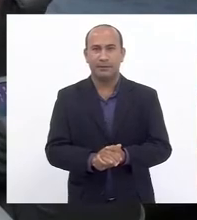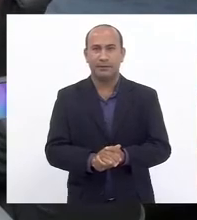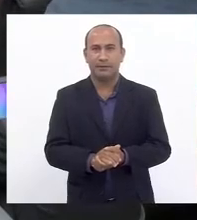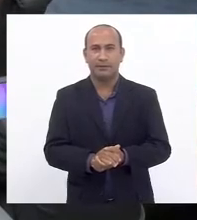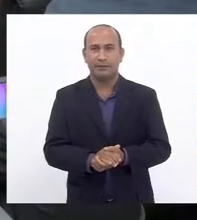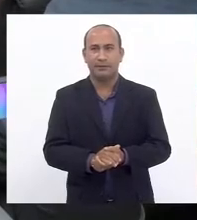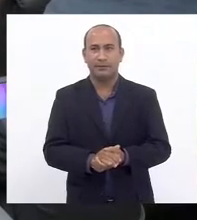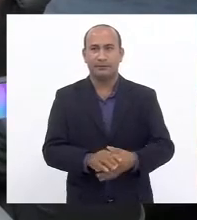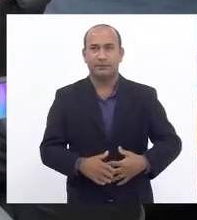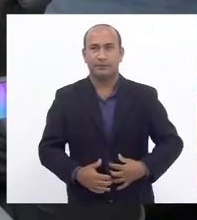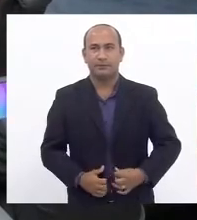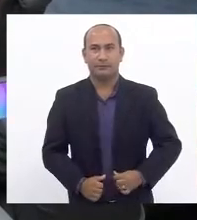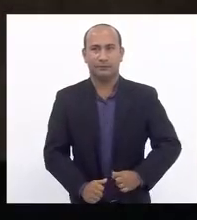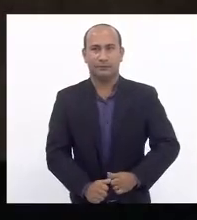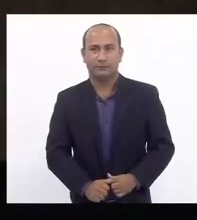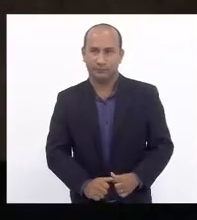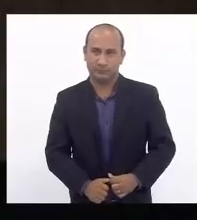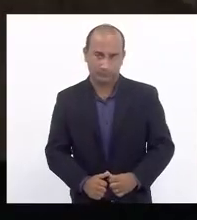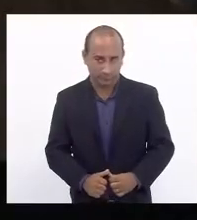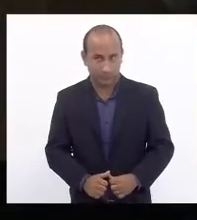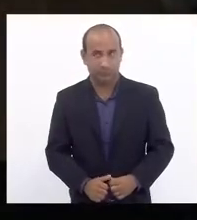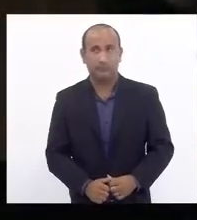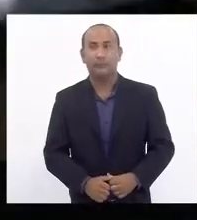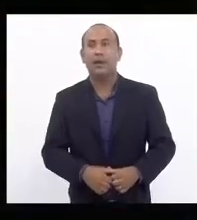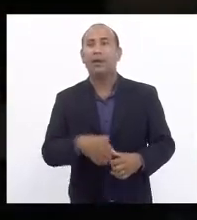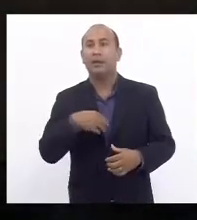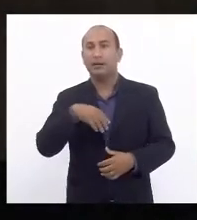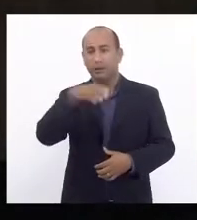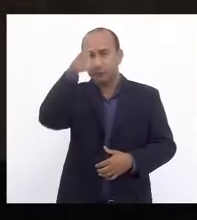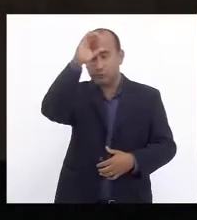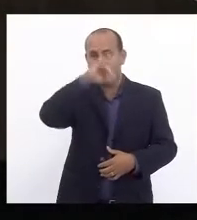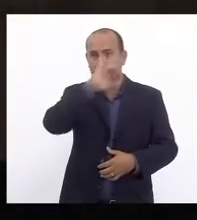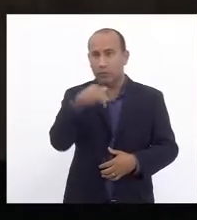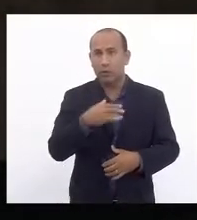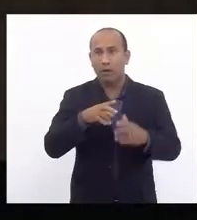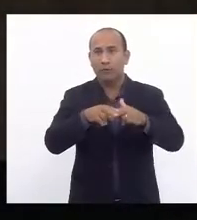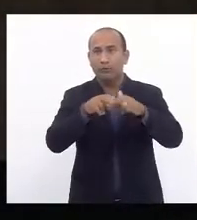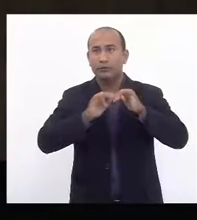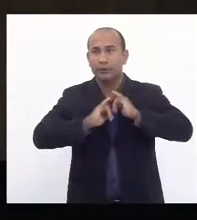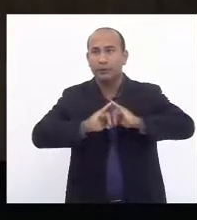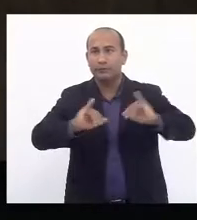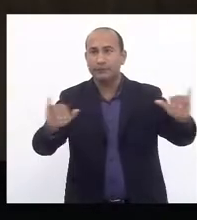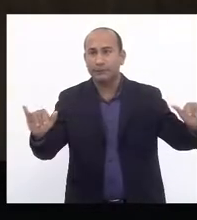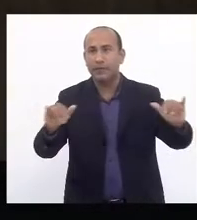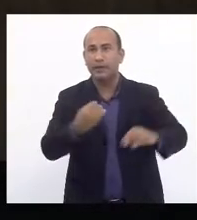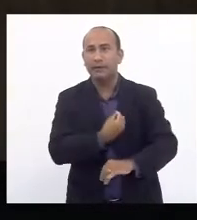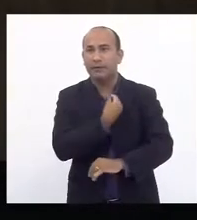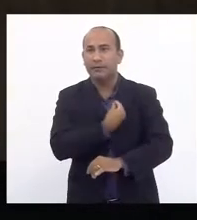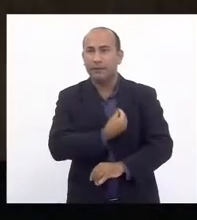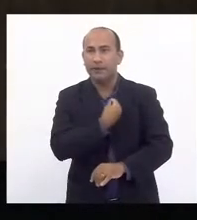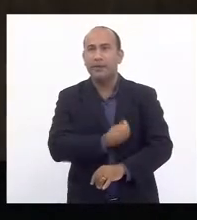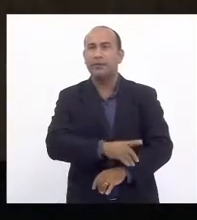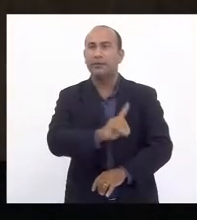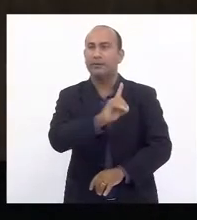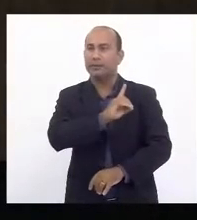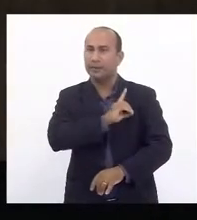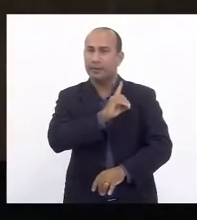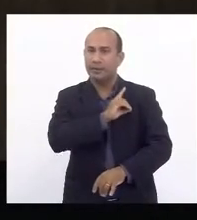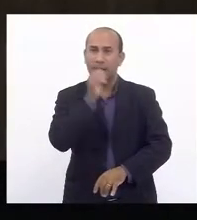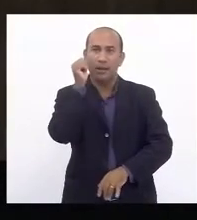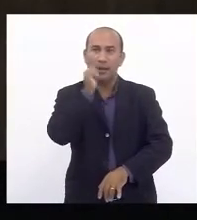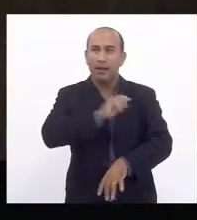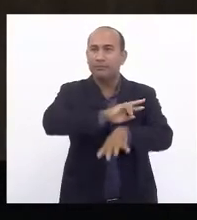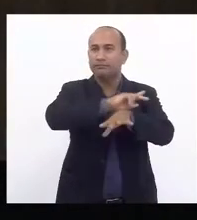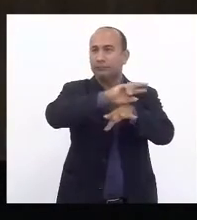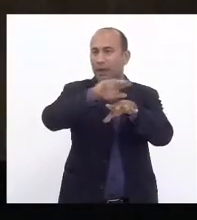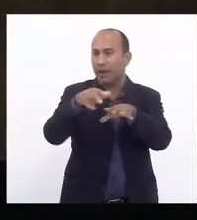Senhor presidente, só uma questão de ordem bem rápida. É só para anunciar a presença de várias delegadas. Eu gostaria que as delegadas ficassem